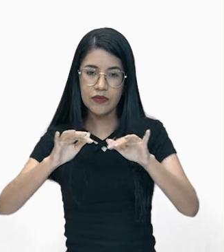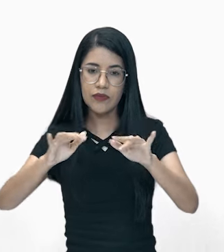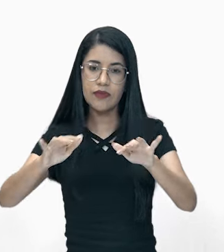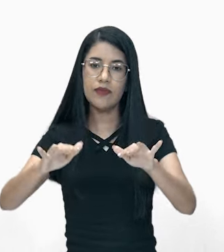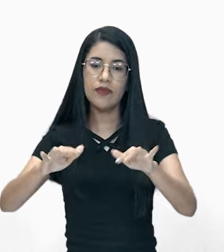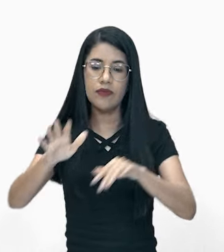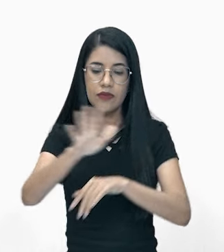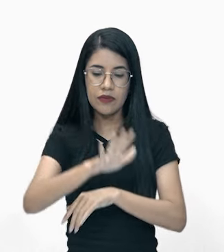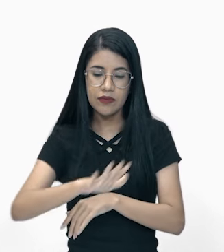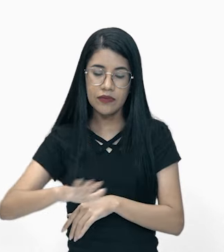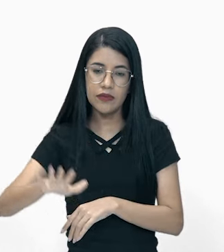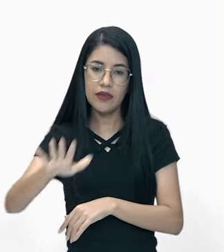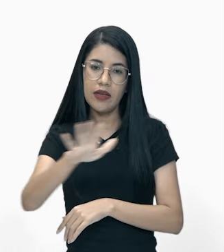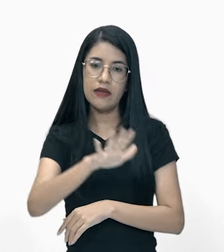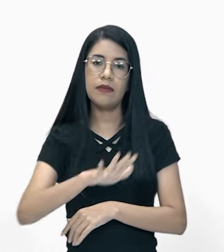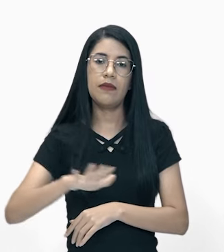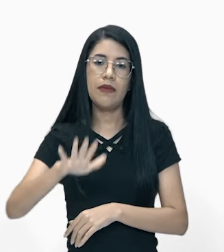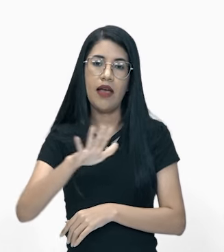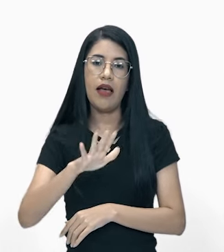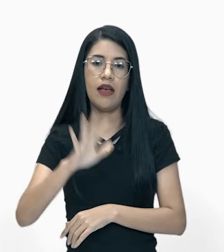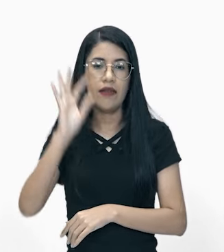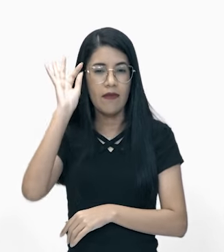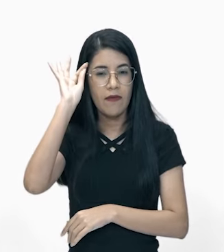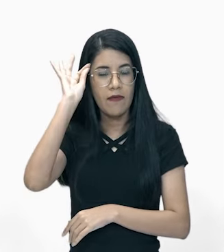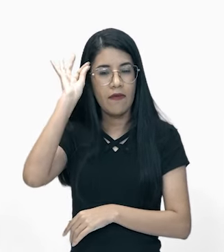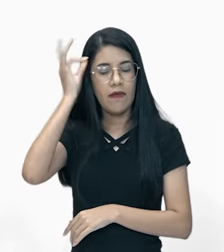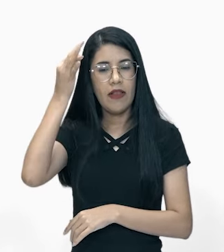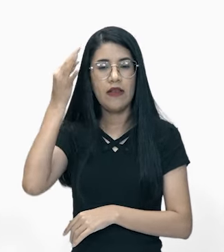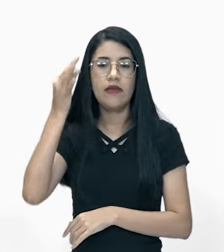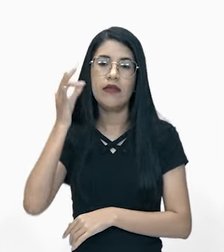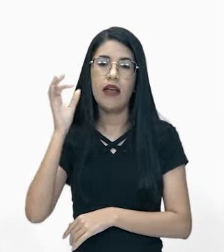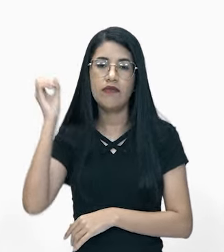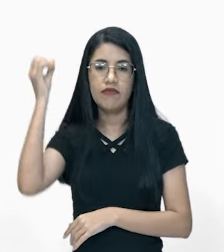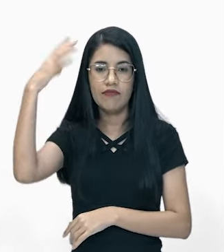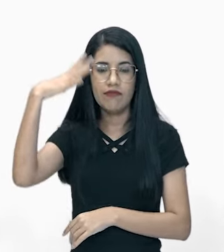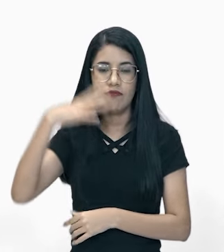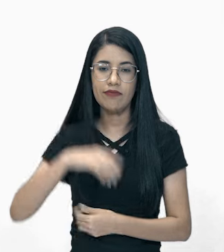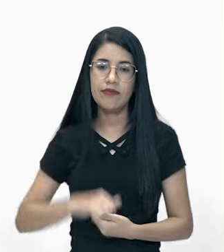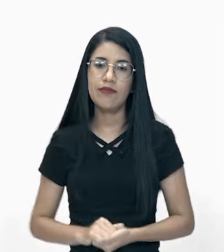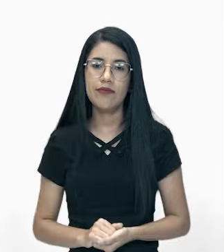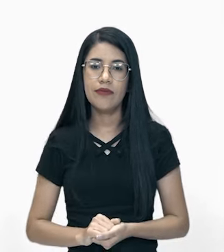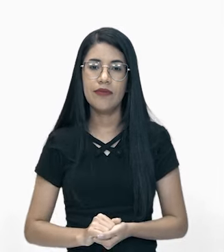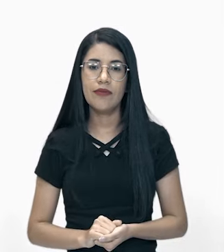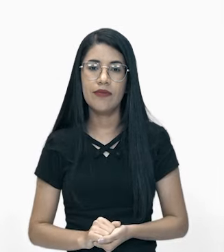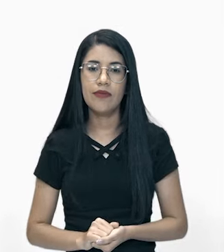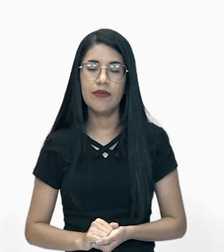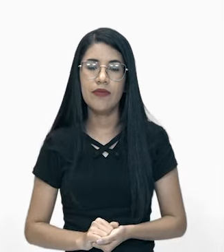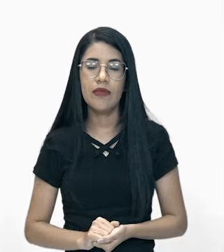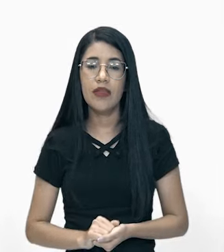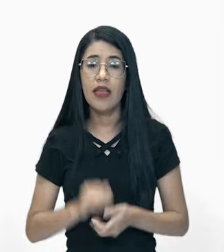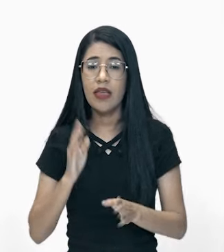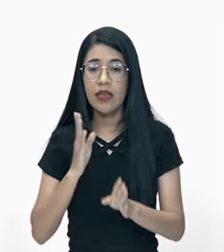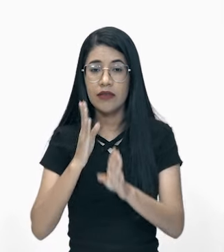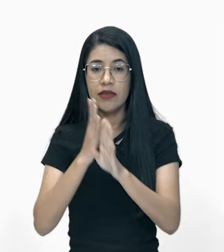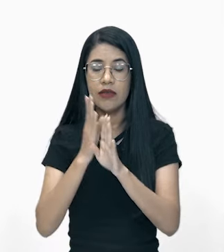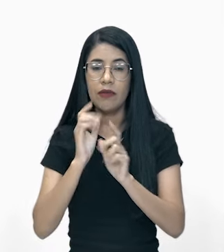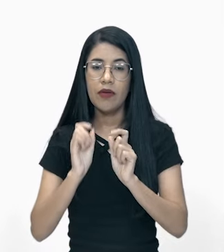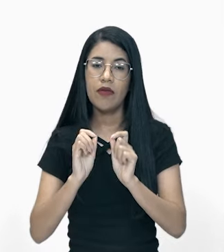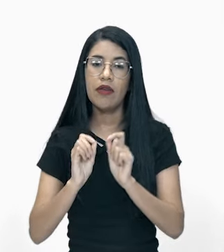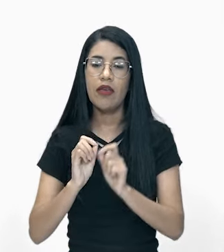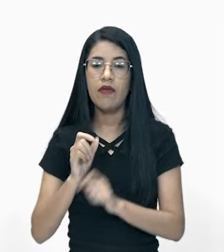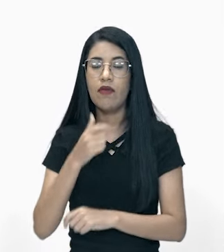do espaço, na velocidade da luz. E quem descobriu para nós foi